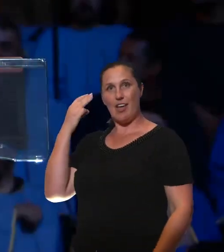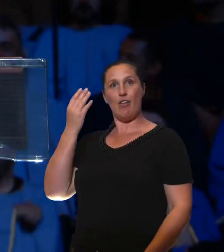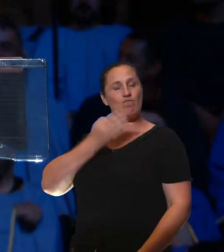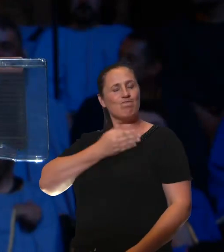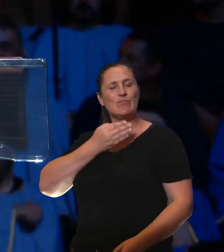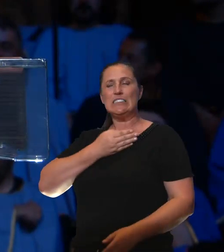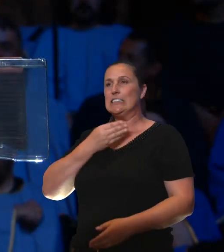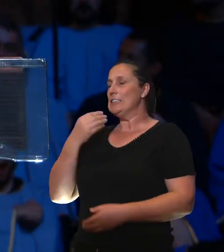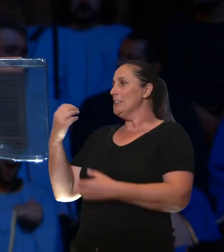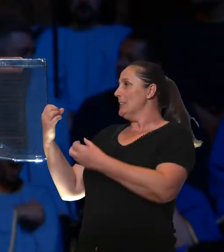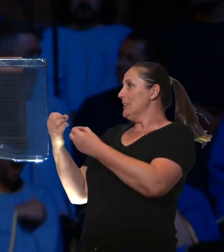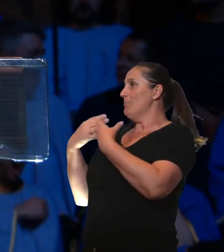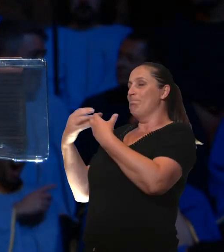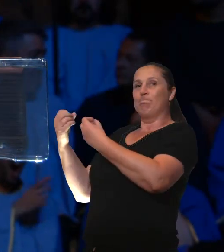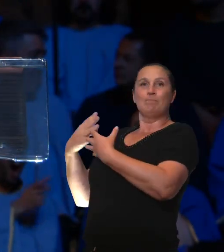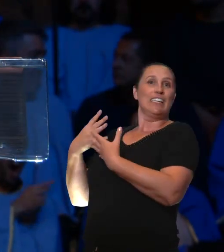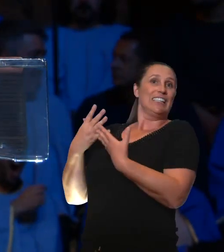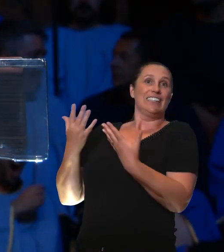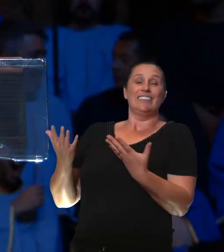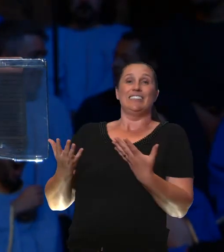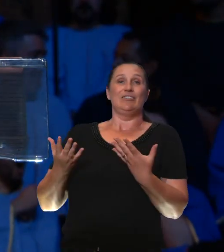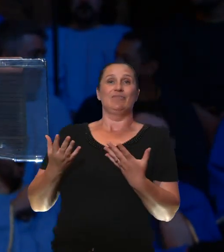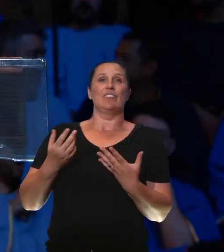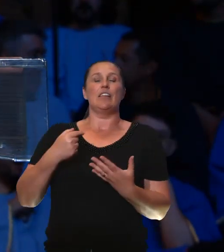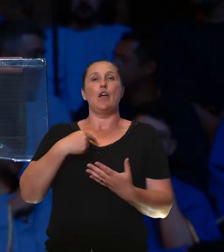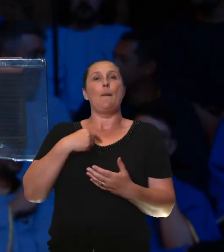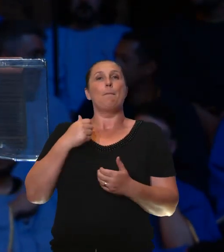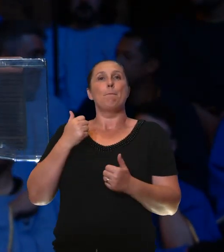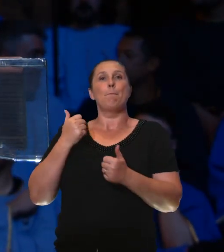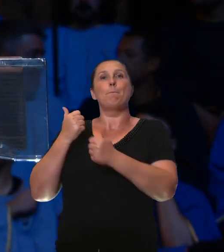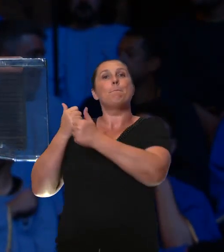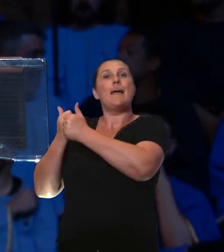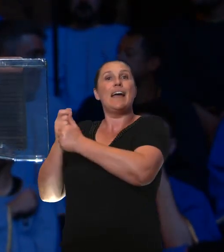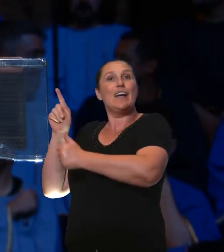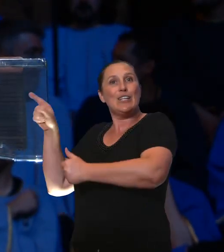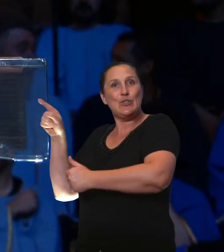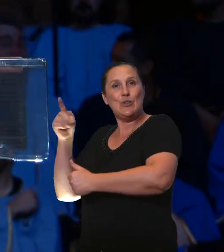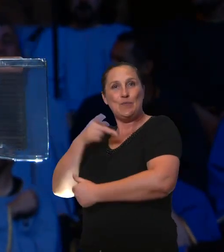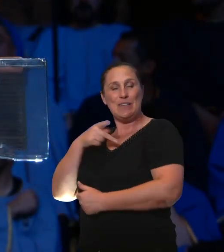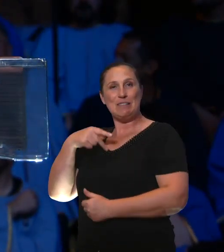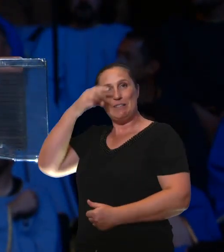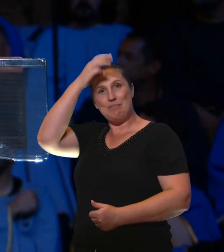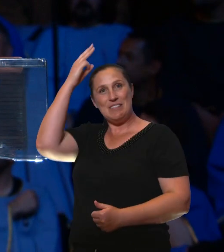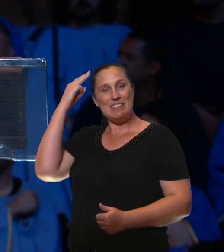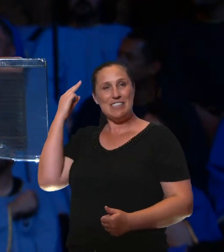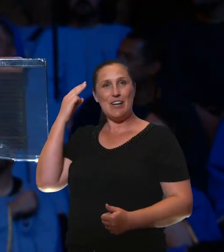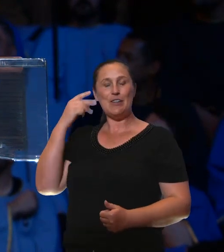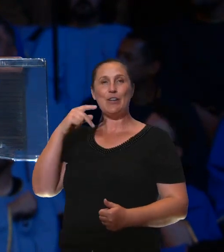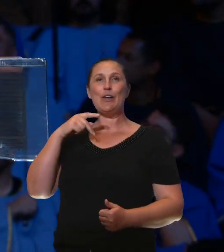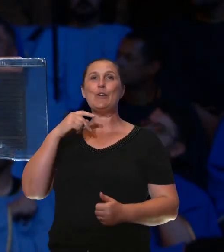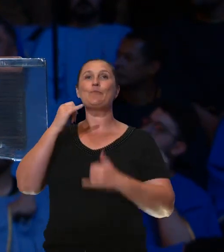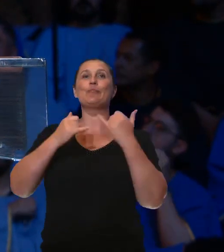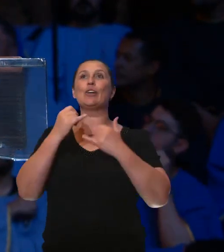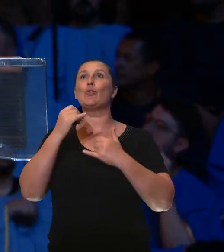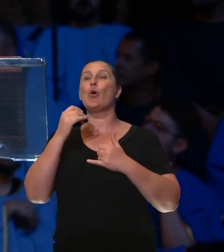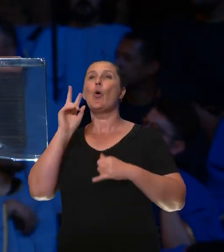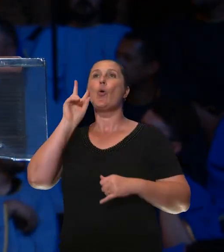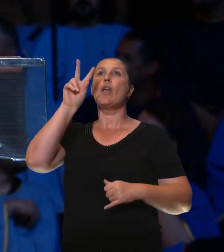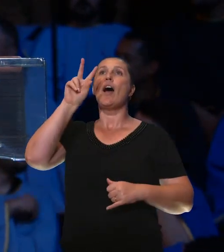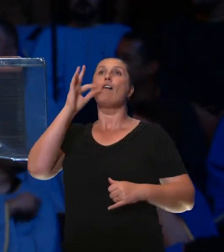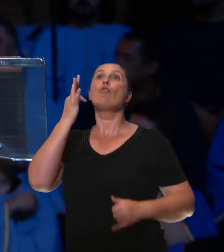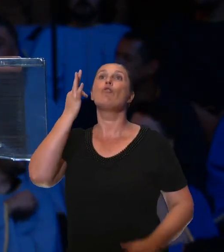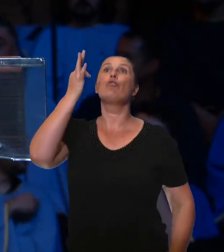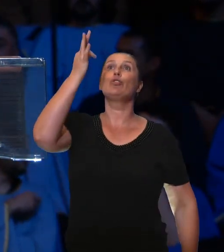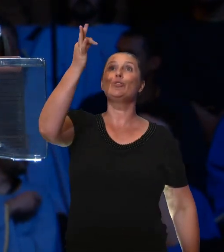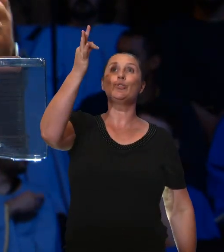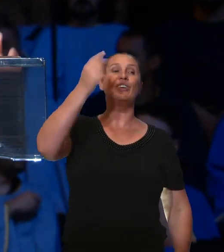uma inspiração para mim. Quando eu estou perto do pastor Michel, eu brinco de olhar para o futuro. O meu desejo é que